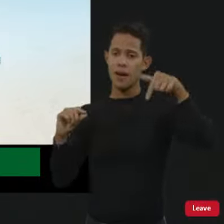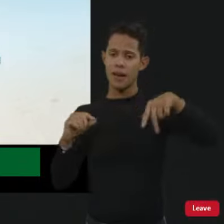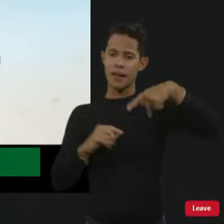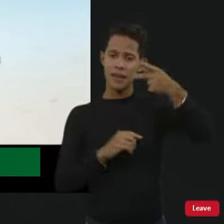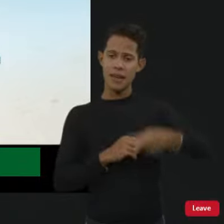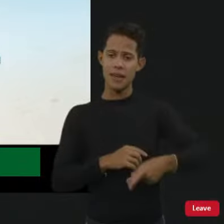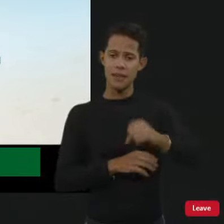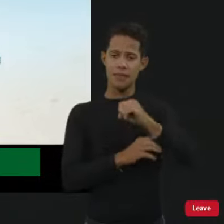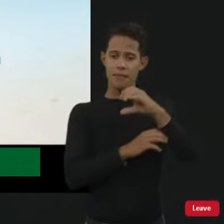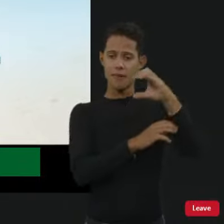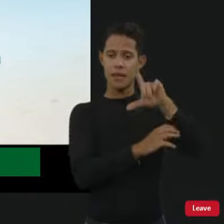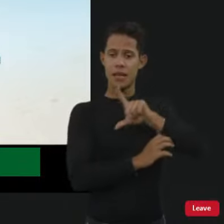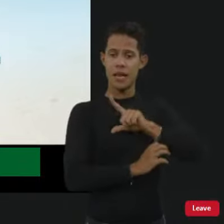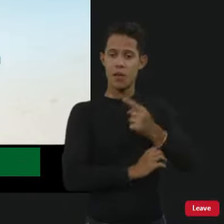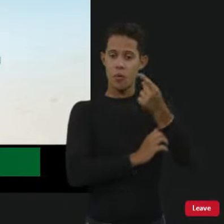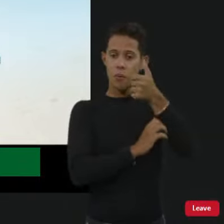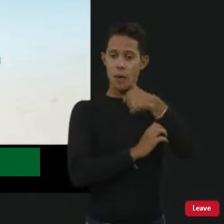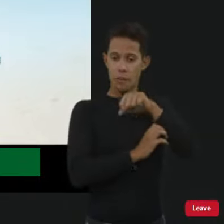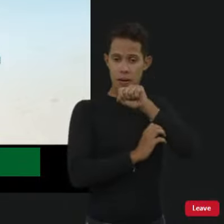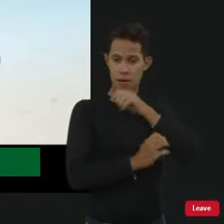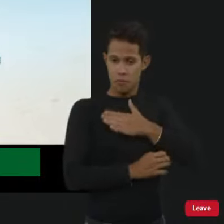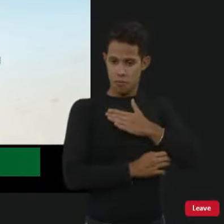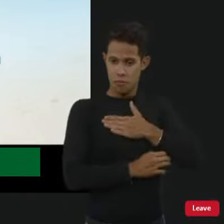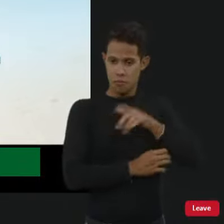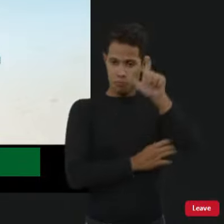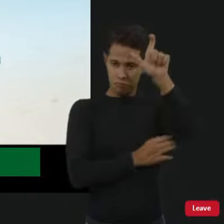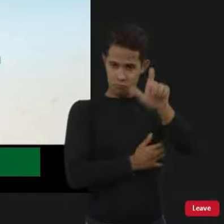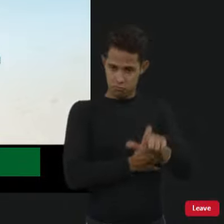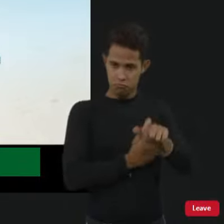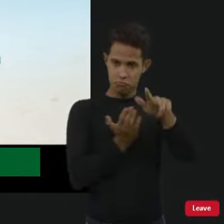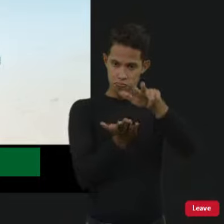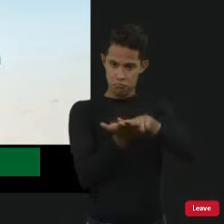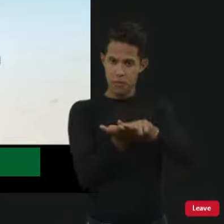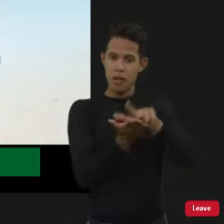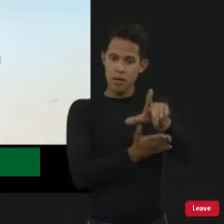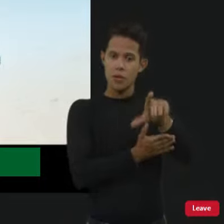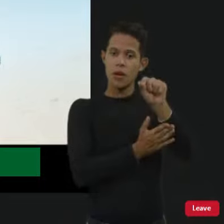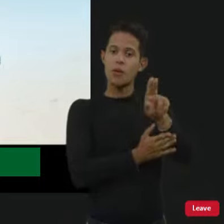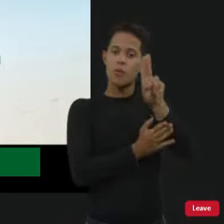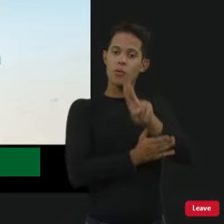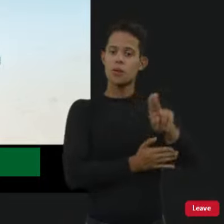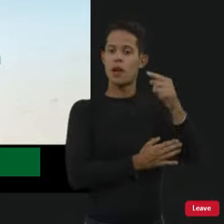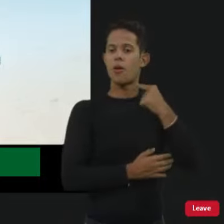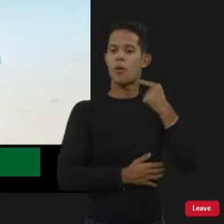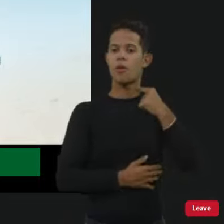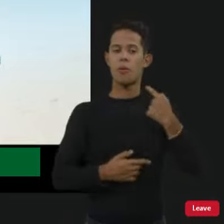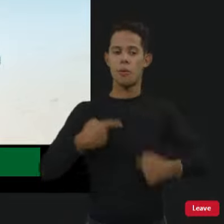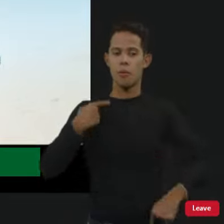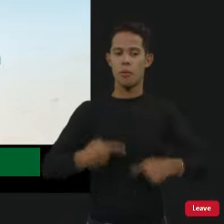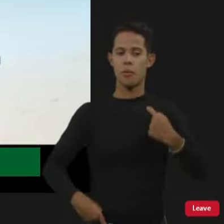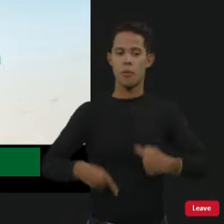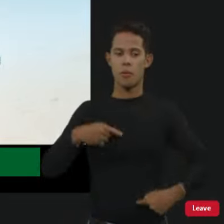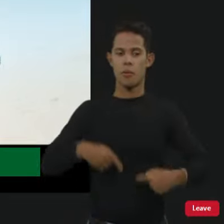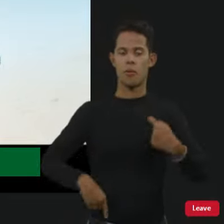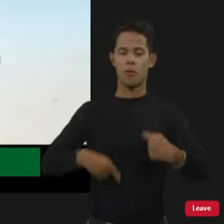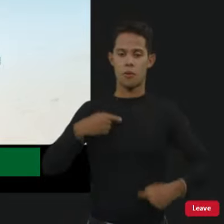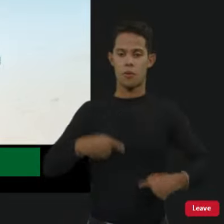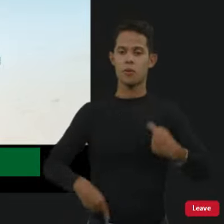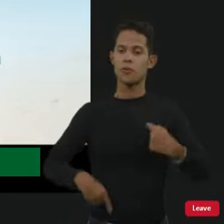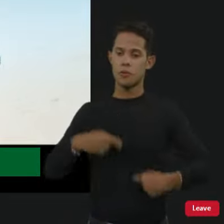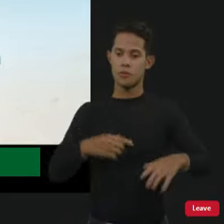mãe de paciente minha que está aqui, que nós optamos por usar hormônio de crescimento. E a resposta foi pífia, ou